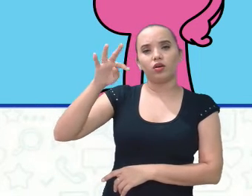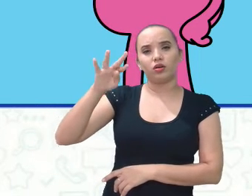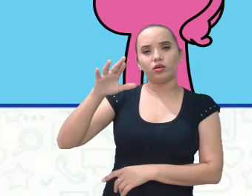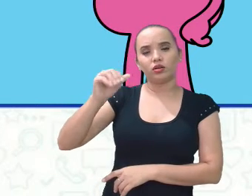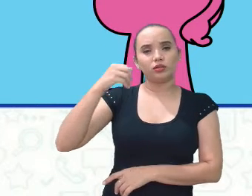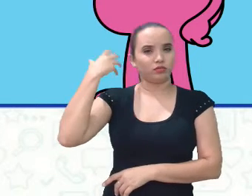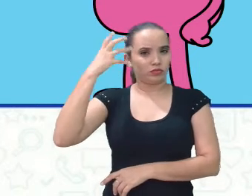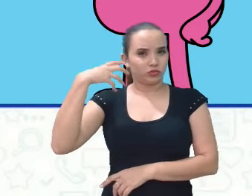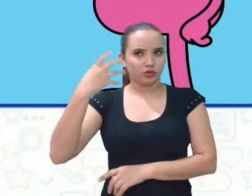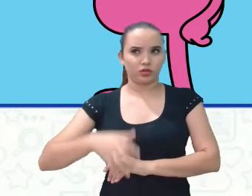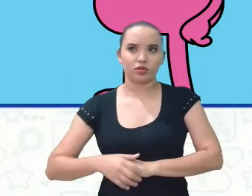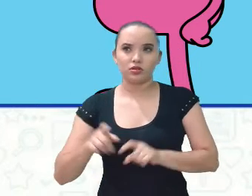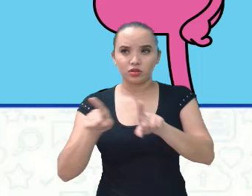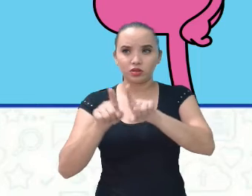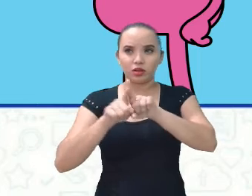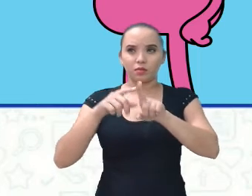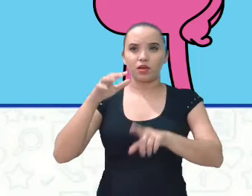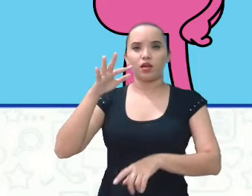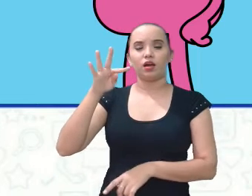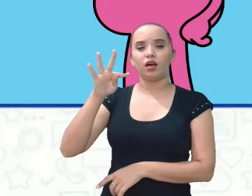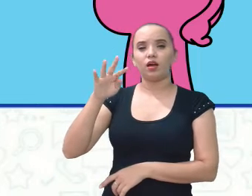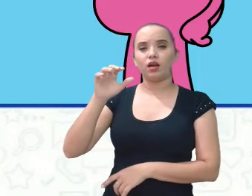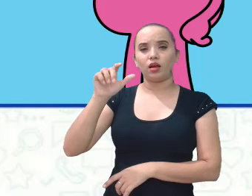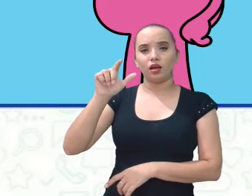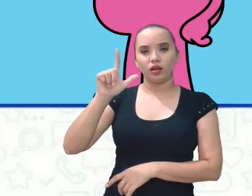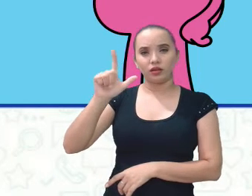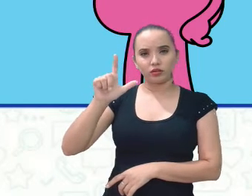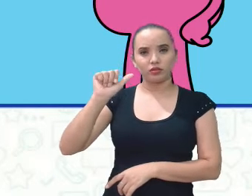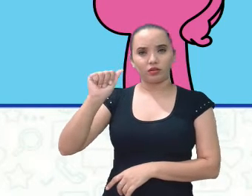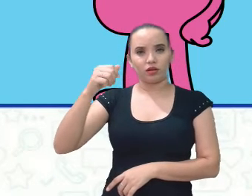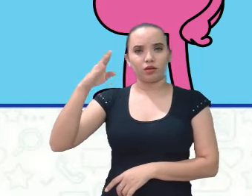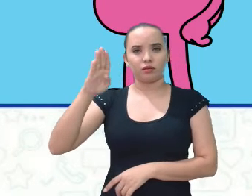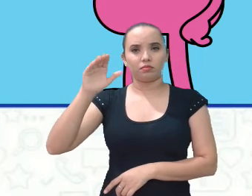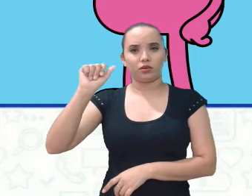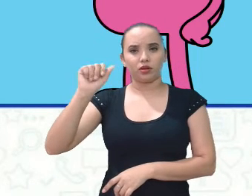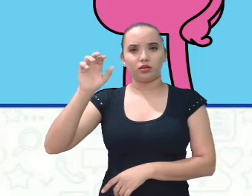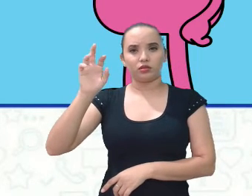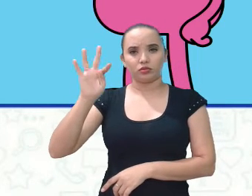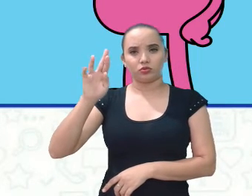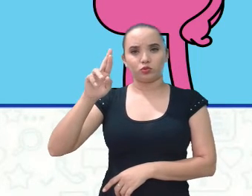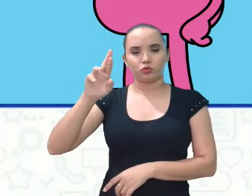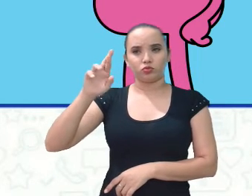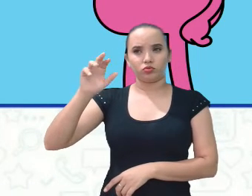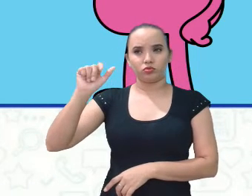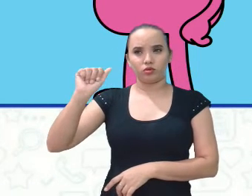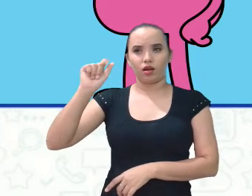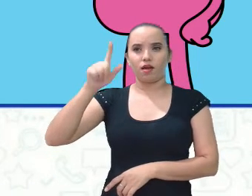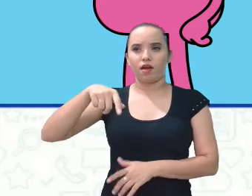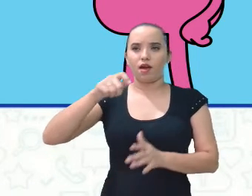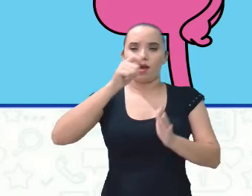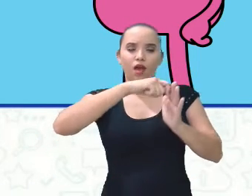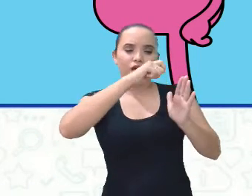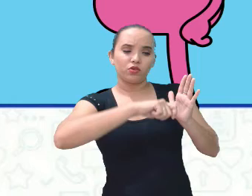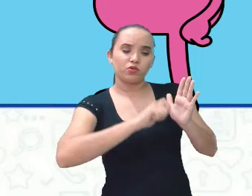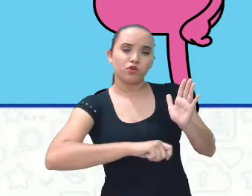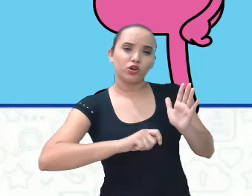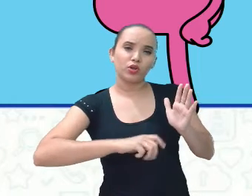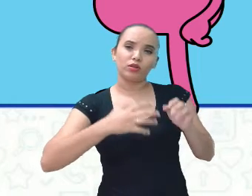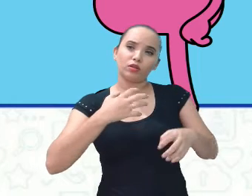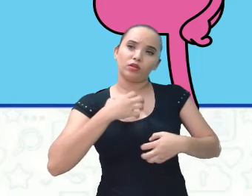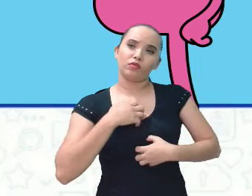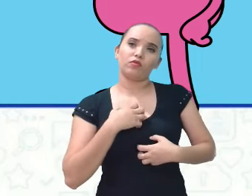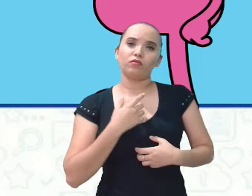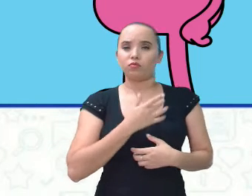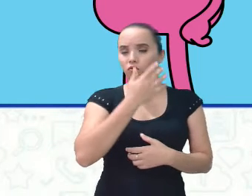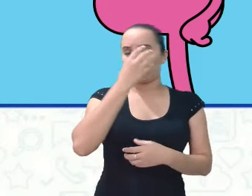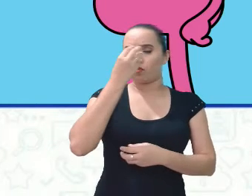é quando a pessoa escreve a forma como ela vai tocar o instrumento. Vocês estão vendo aí também, tanto o violão